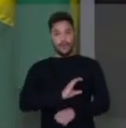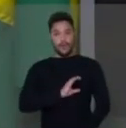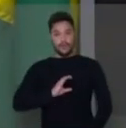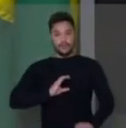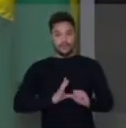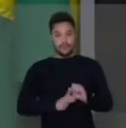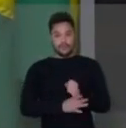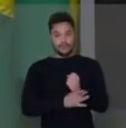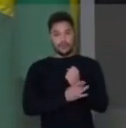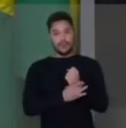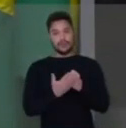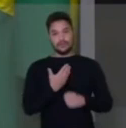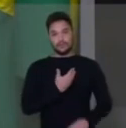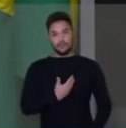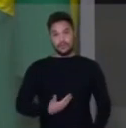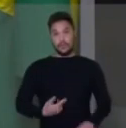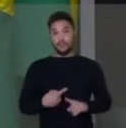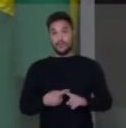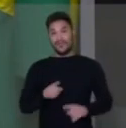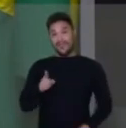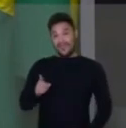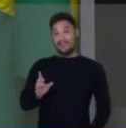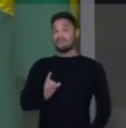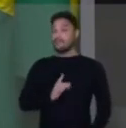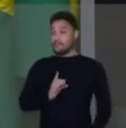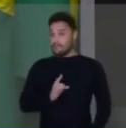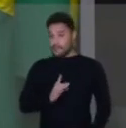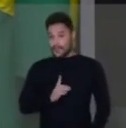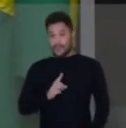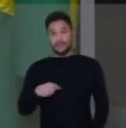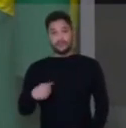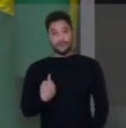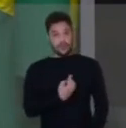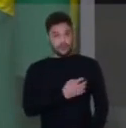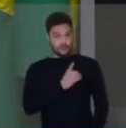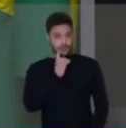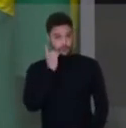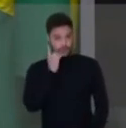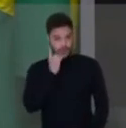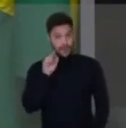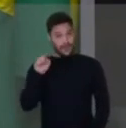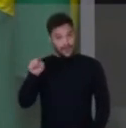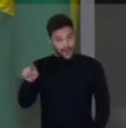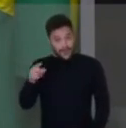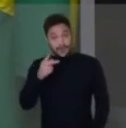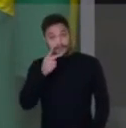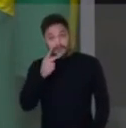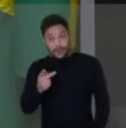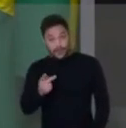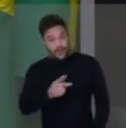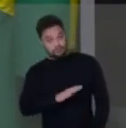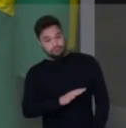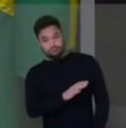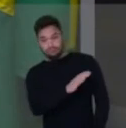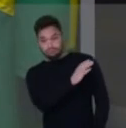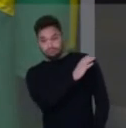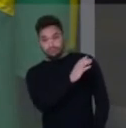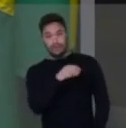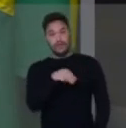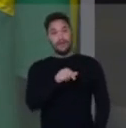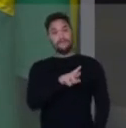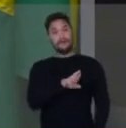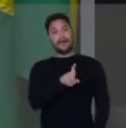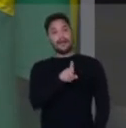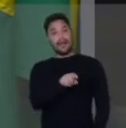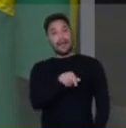por temer deputados amados. Segundo o ministro da Justiça, o Complexo da Maré é mais seguro do que a